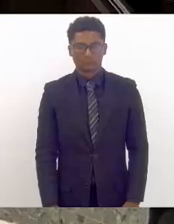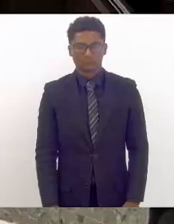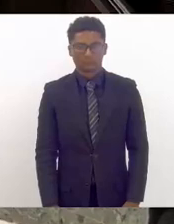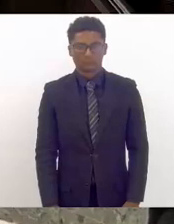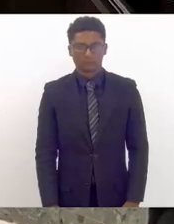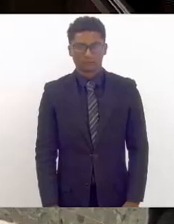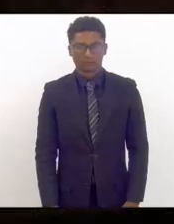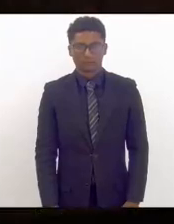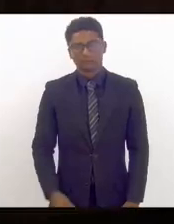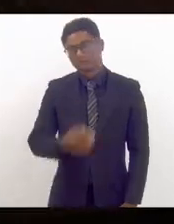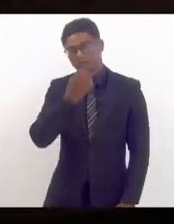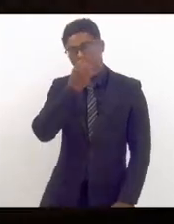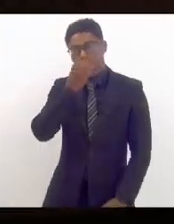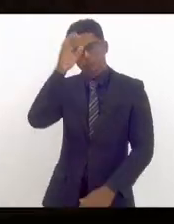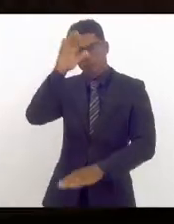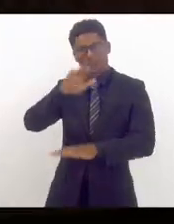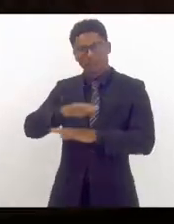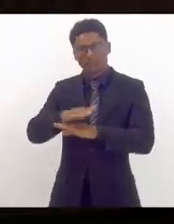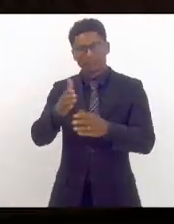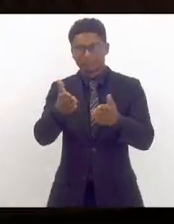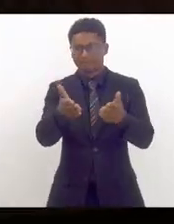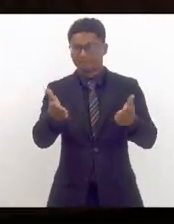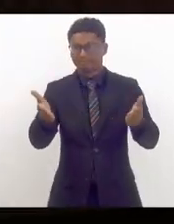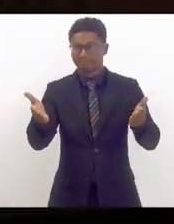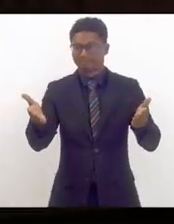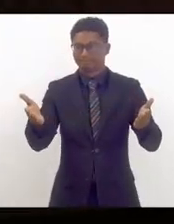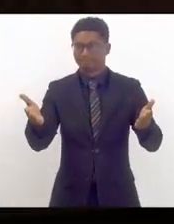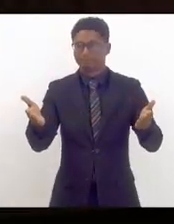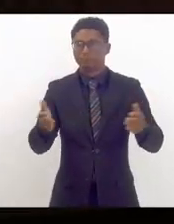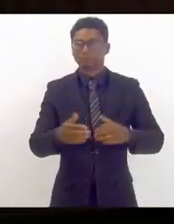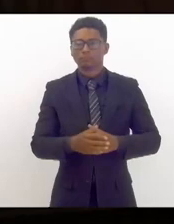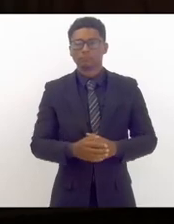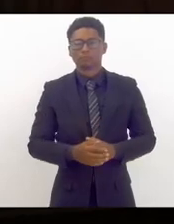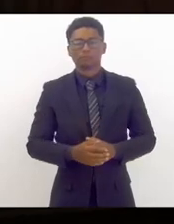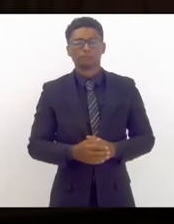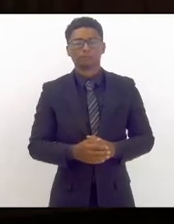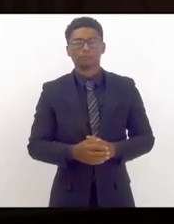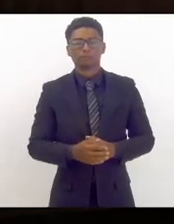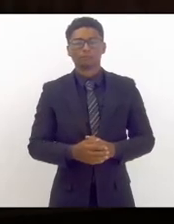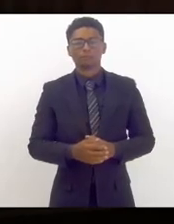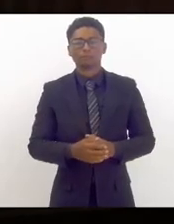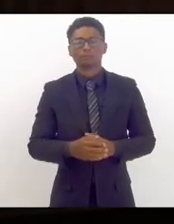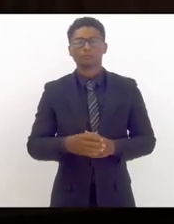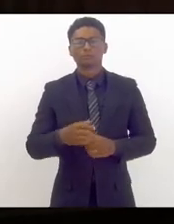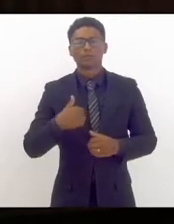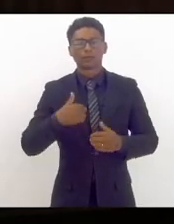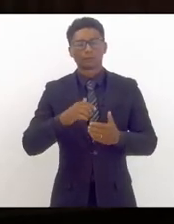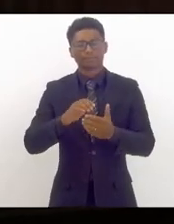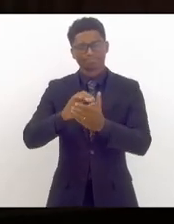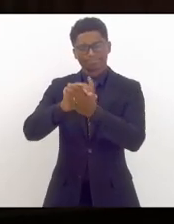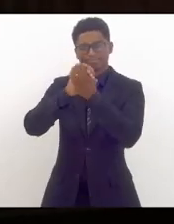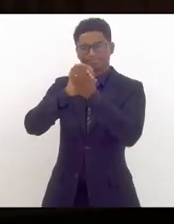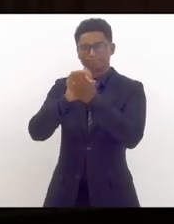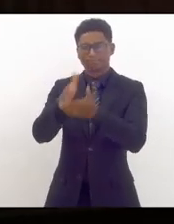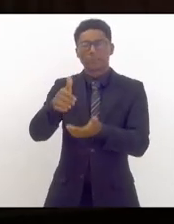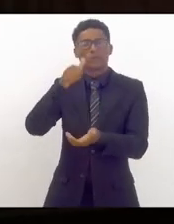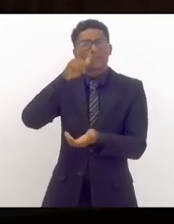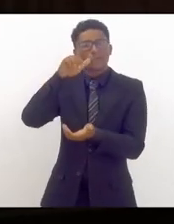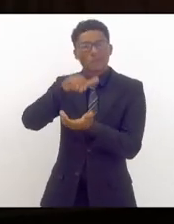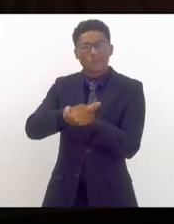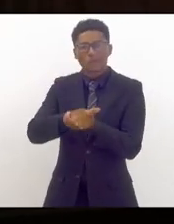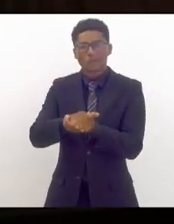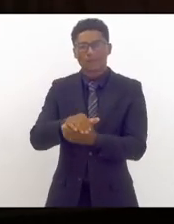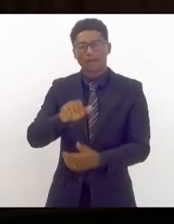Excelente tarde, senhoras e senhores. Queria começar cumprimentando minha esposa, a primeira-dama Annaline